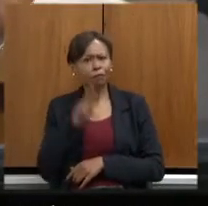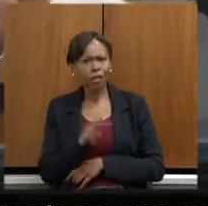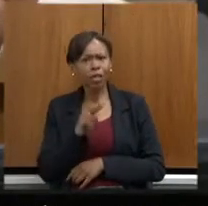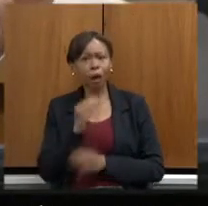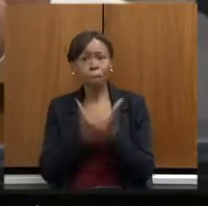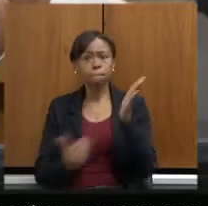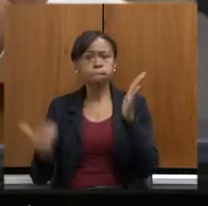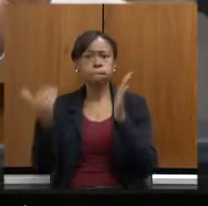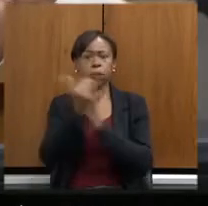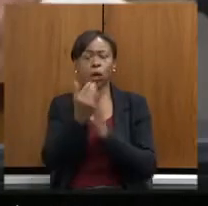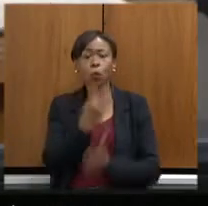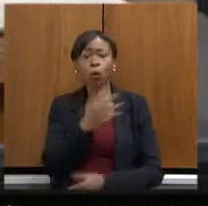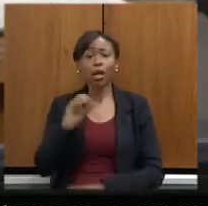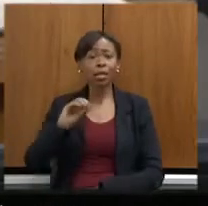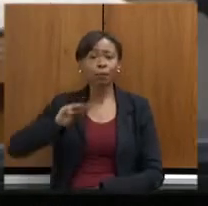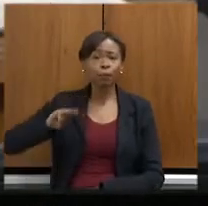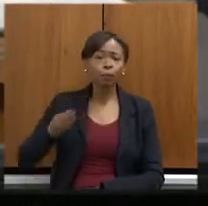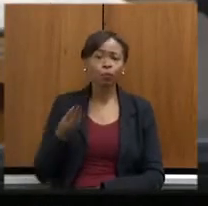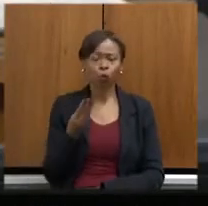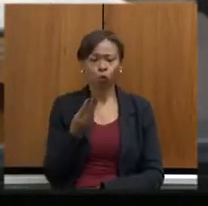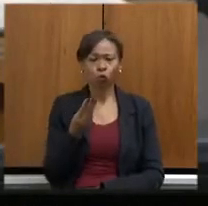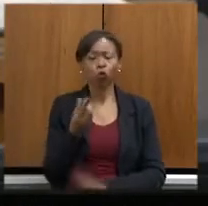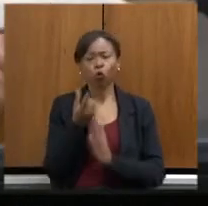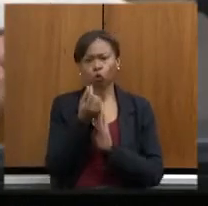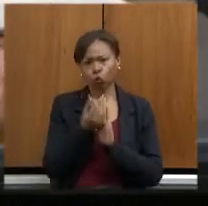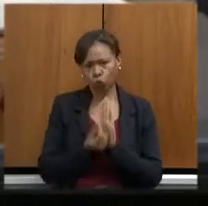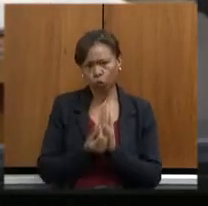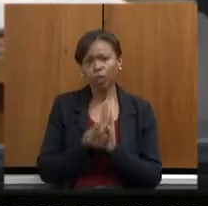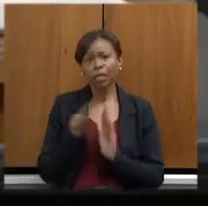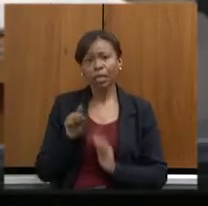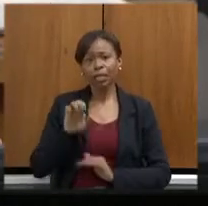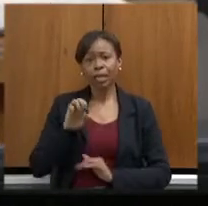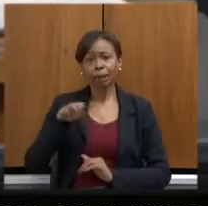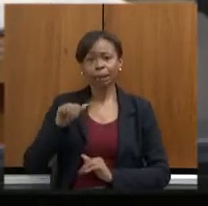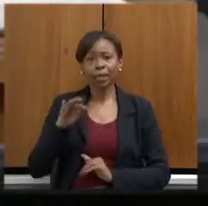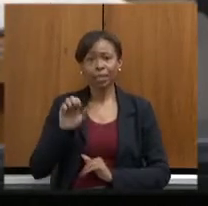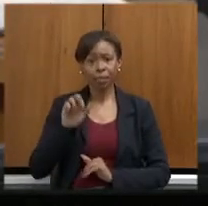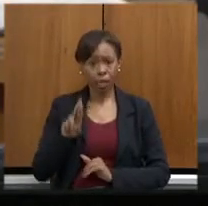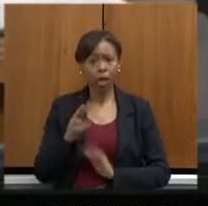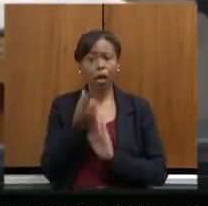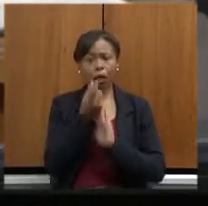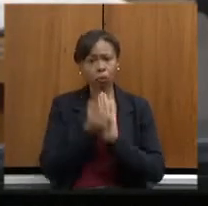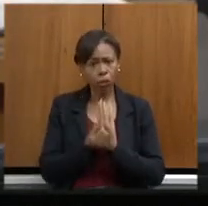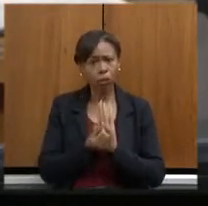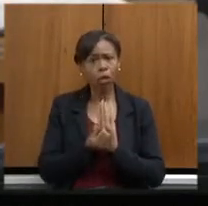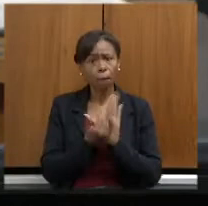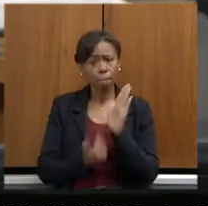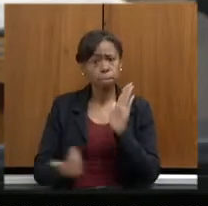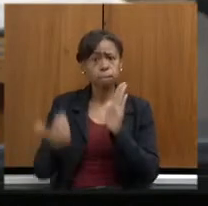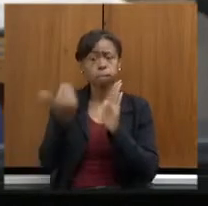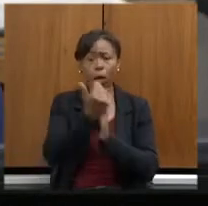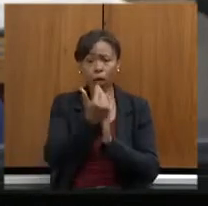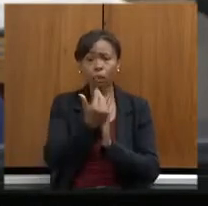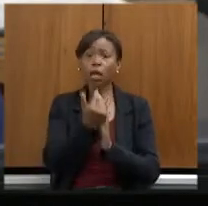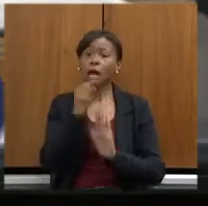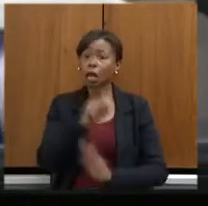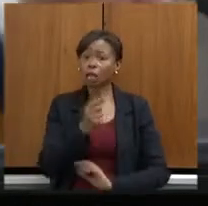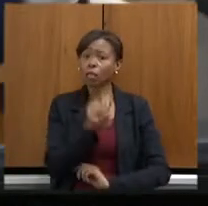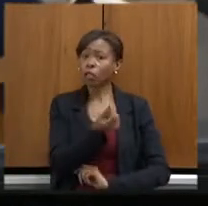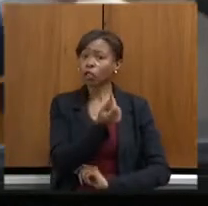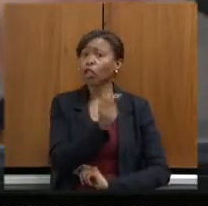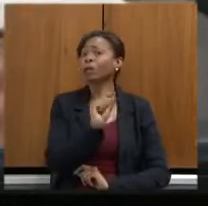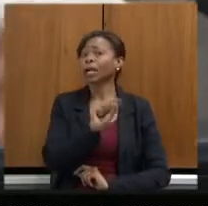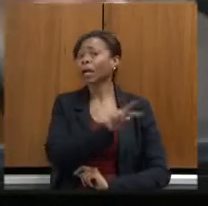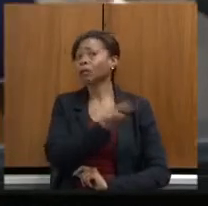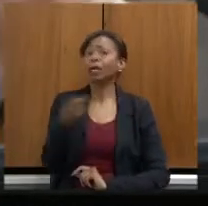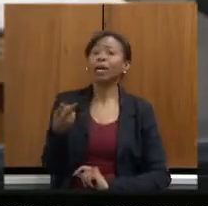nos valores é da Emater da receita de Mater dinheiro esse que nós estamos revertendo